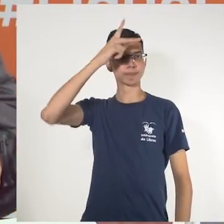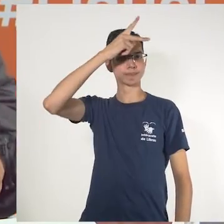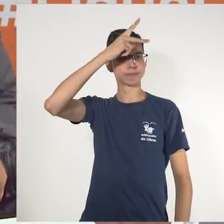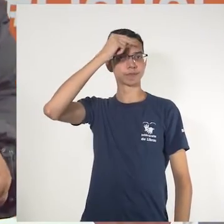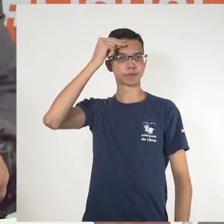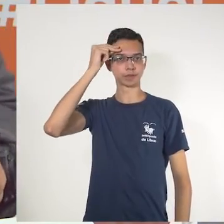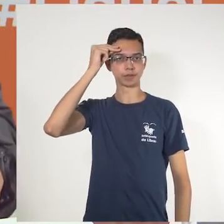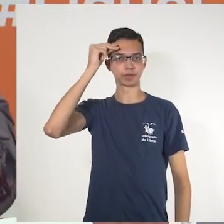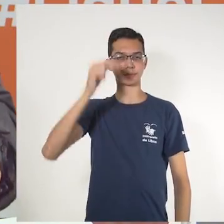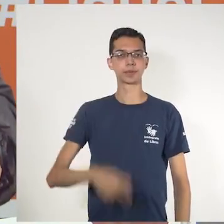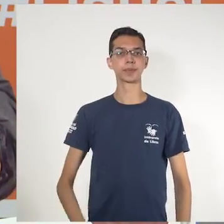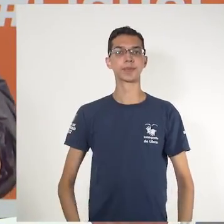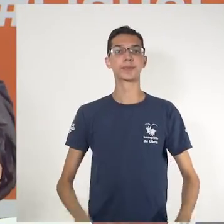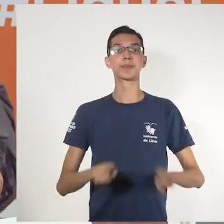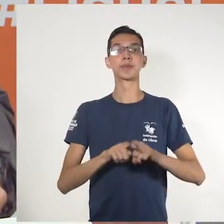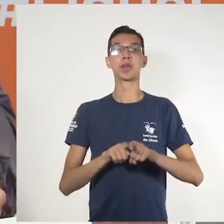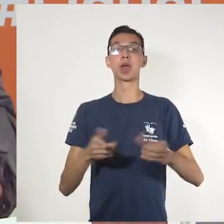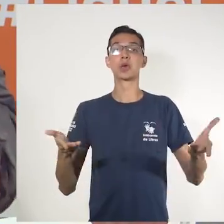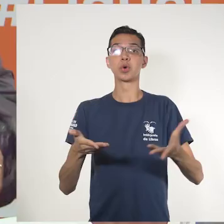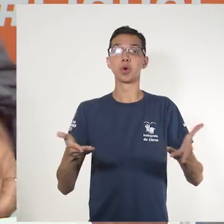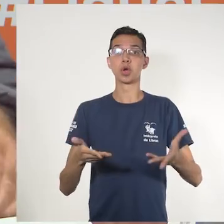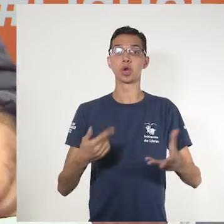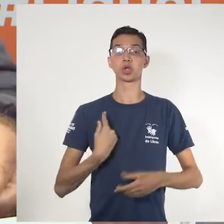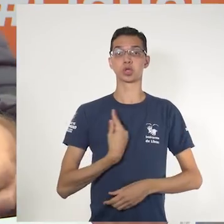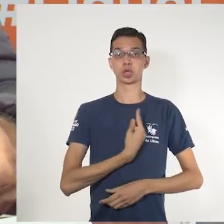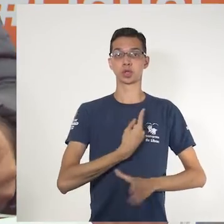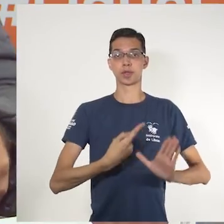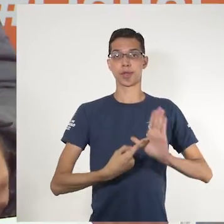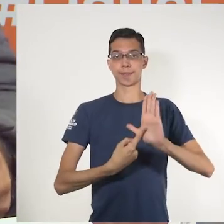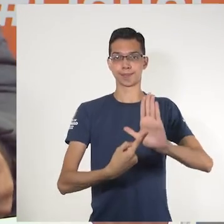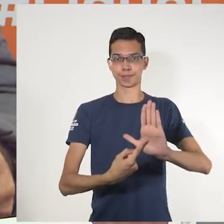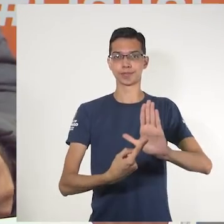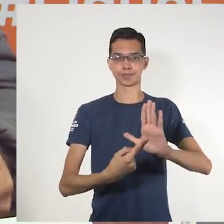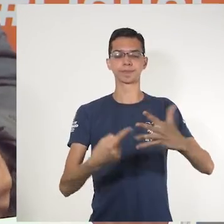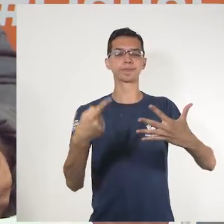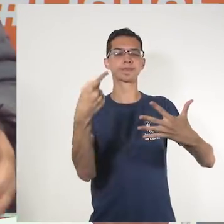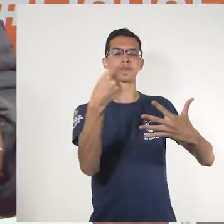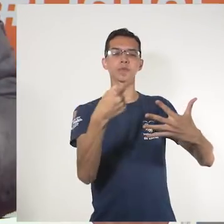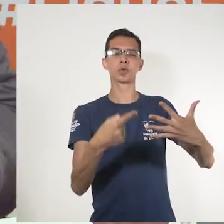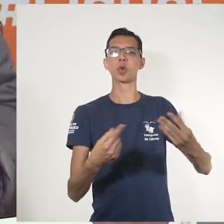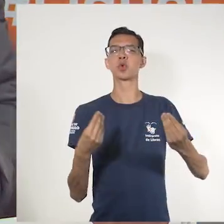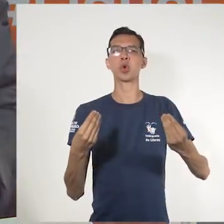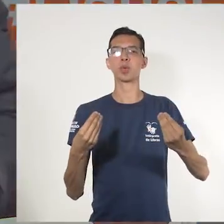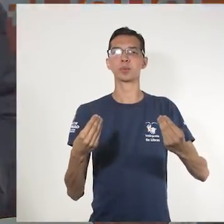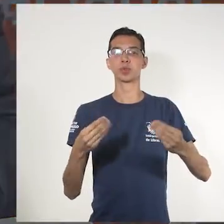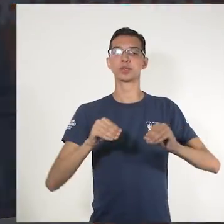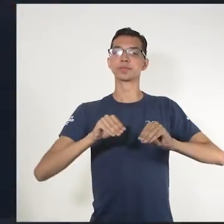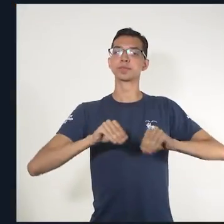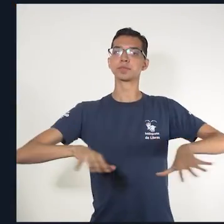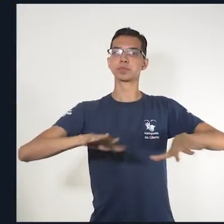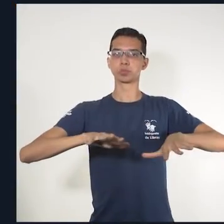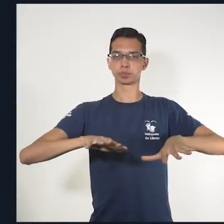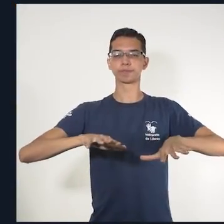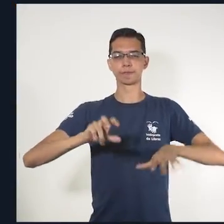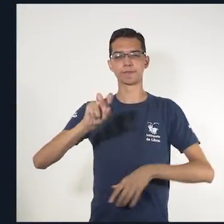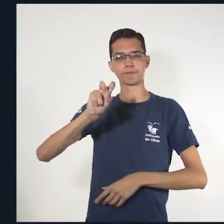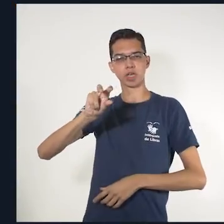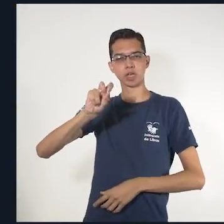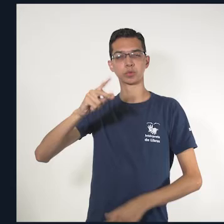Nunes. Nós vamos fazer, então, primeiro a apresentação da situação epidemiológica no município de São